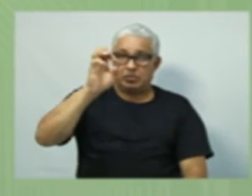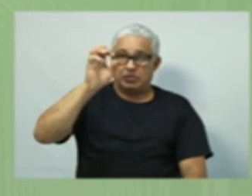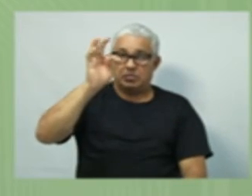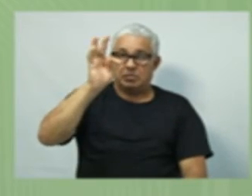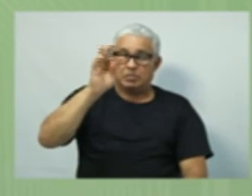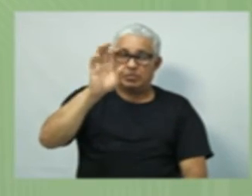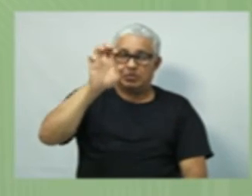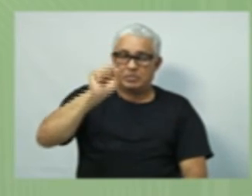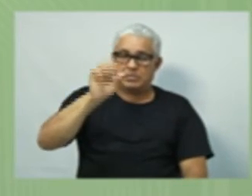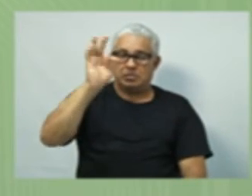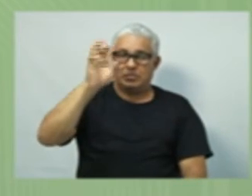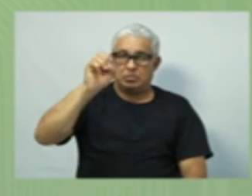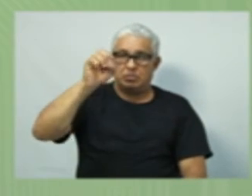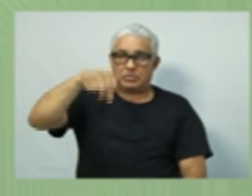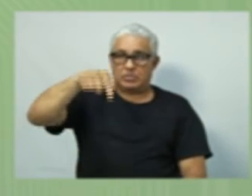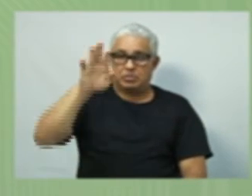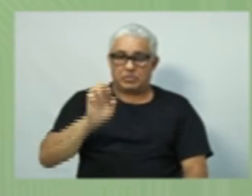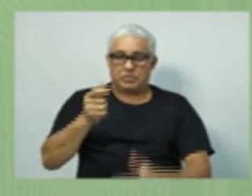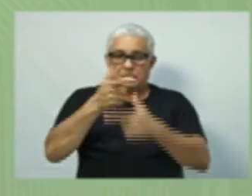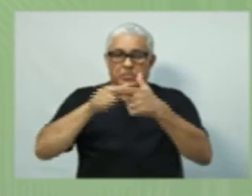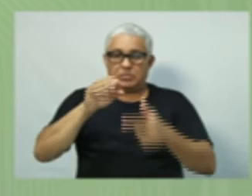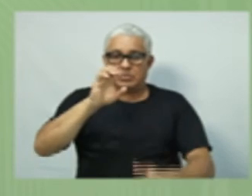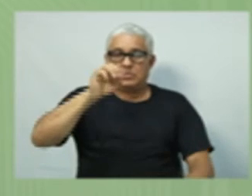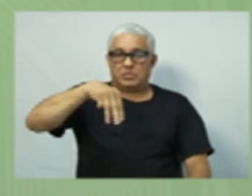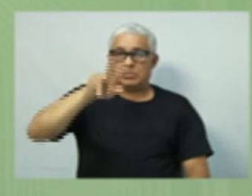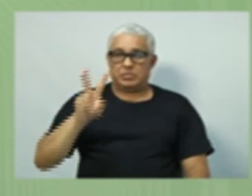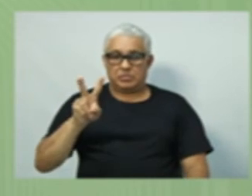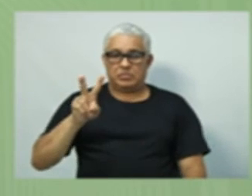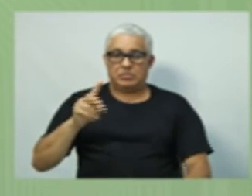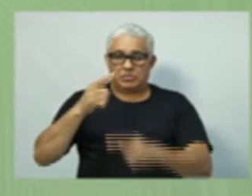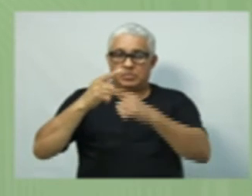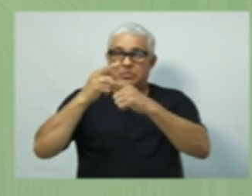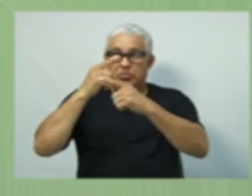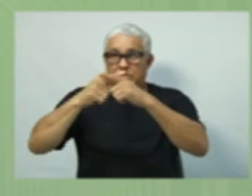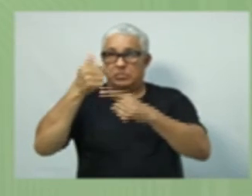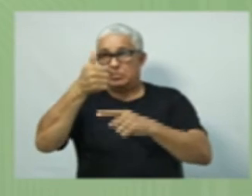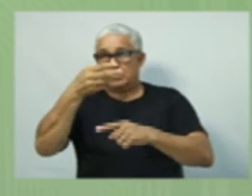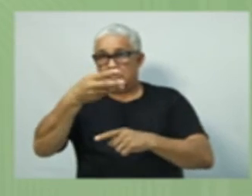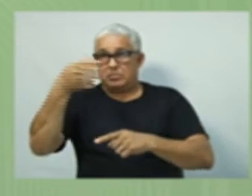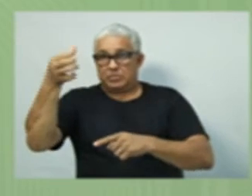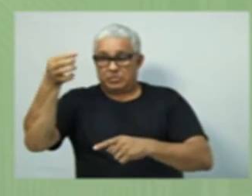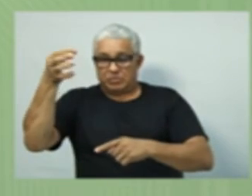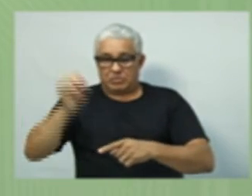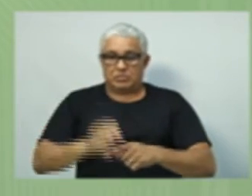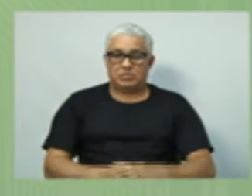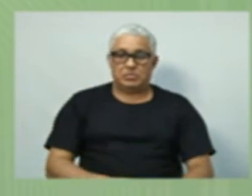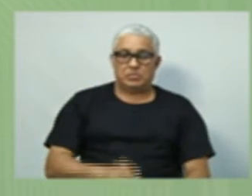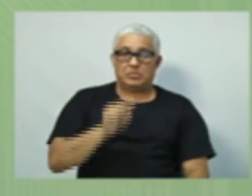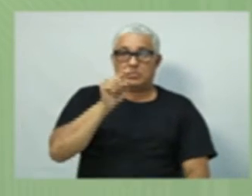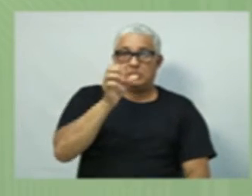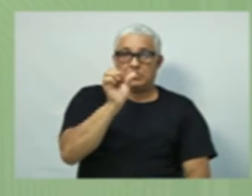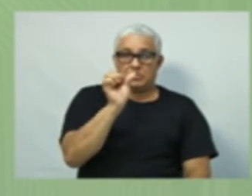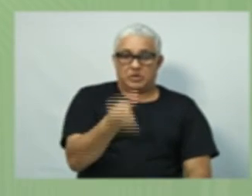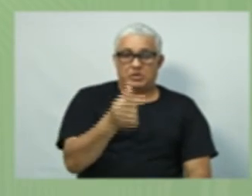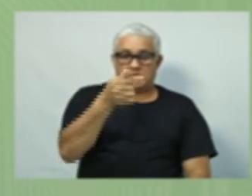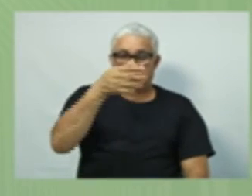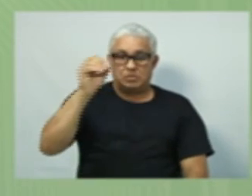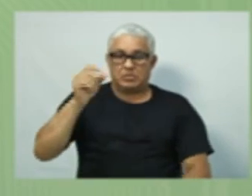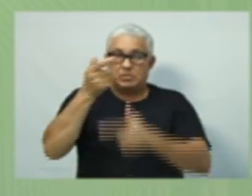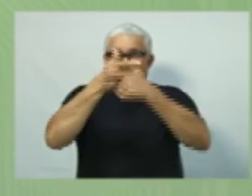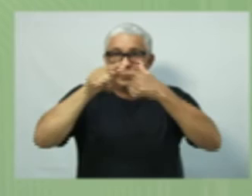cmv o estoque e vou buscar onde o balanço patrimonial e o cmv demonstração do resultado do exercício enquanto que o meu